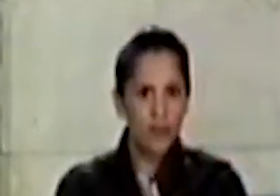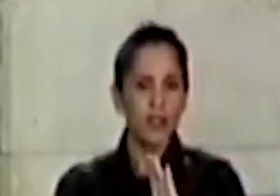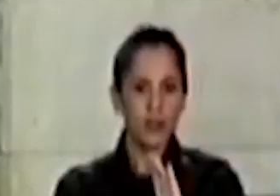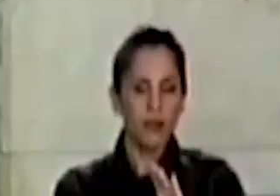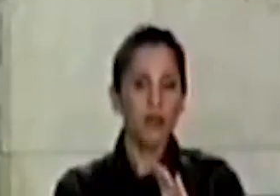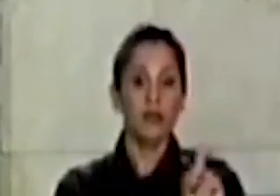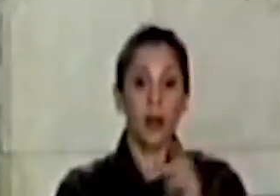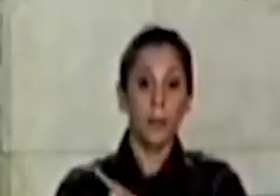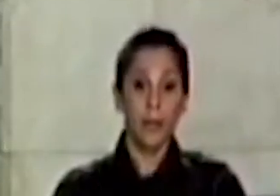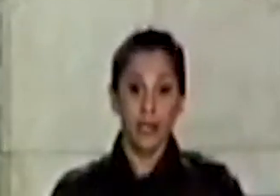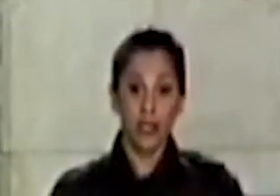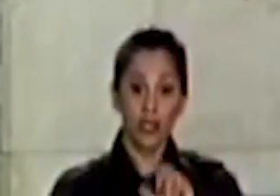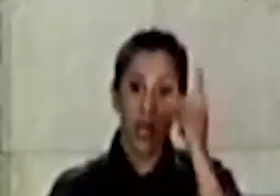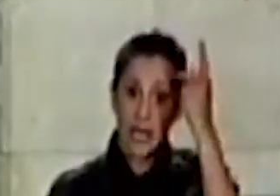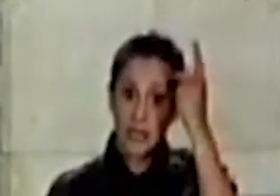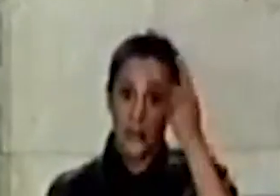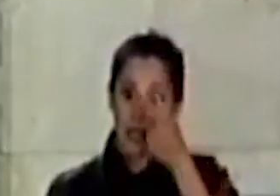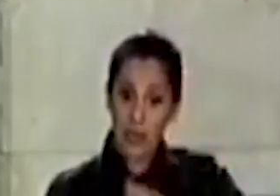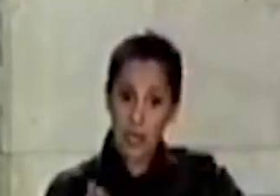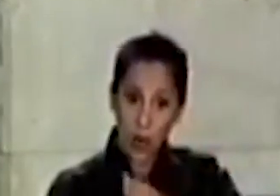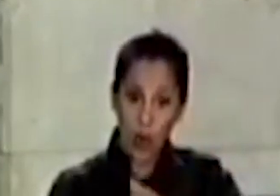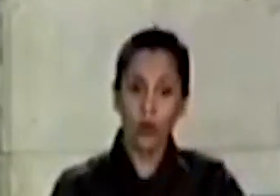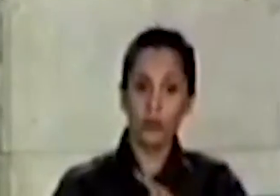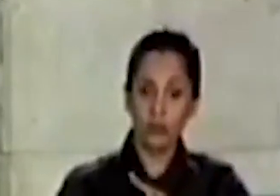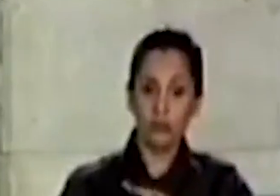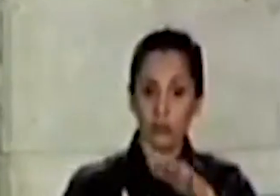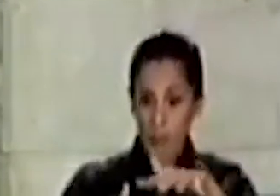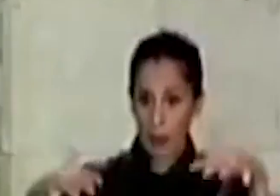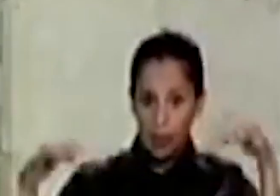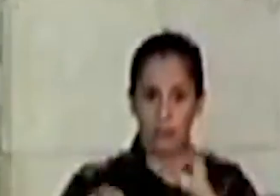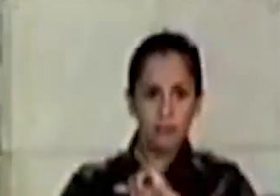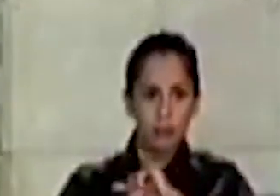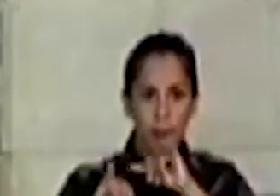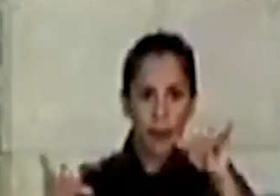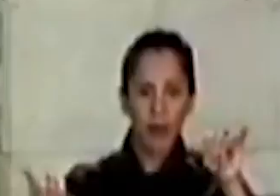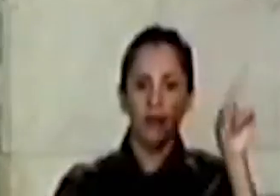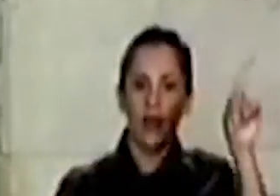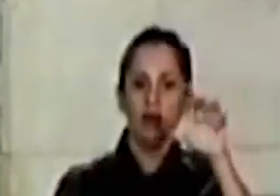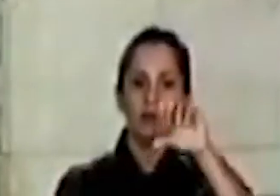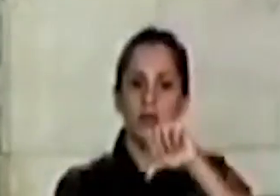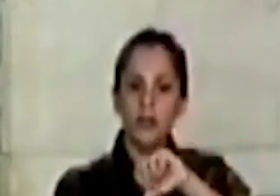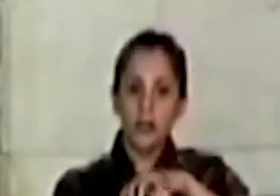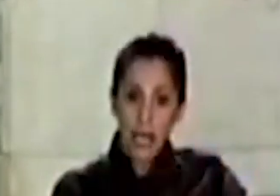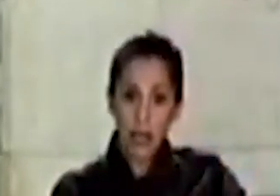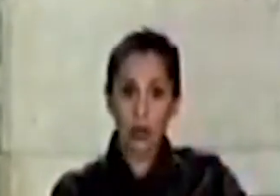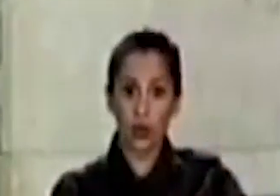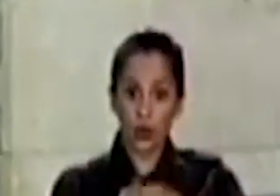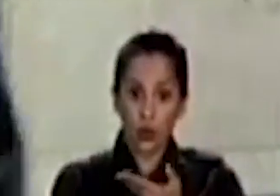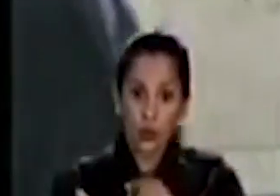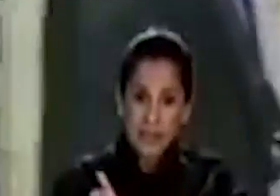SP Negócios, a uma plateia do Council of the Americas, influente centro de estudos de Manhattan. Lembrando que o